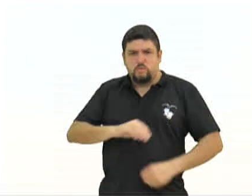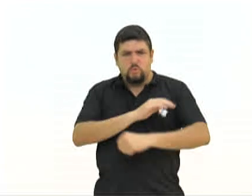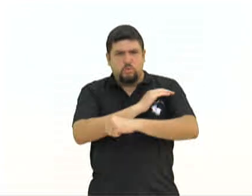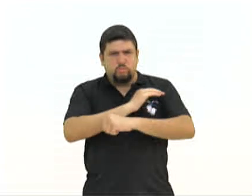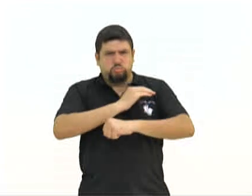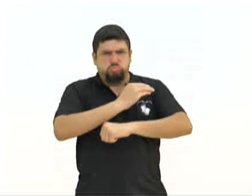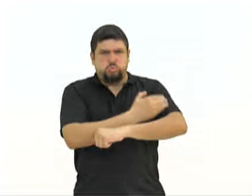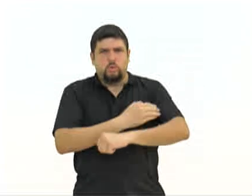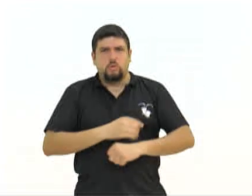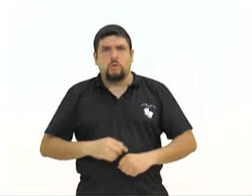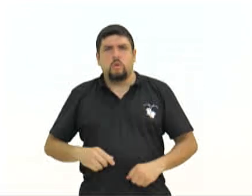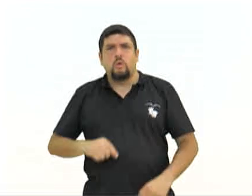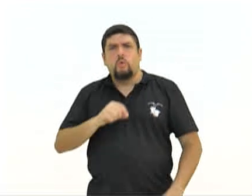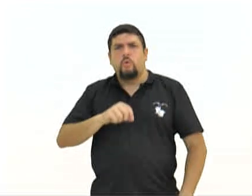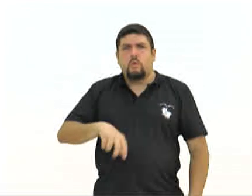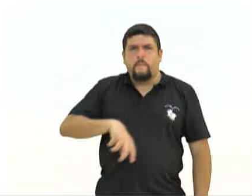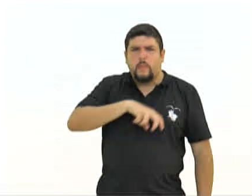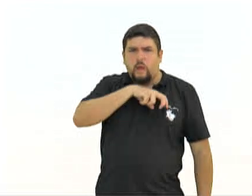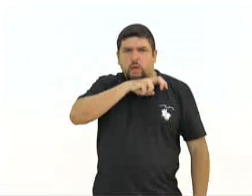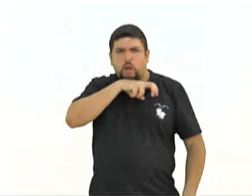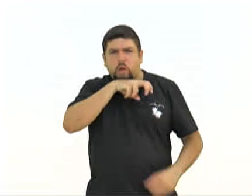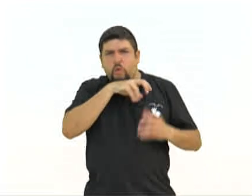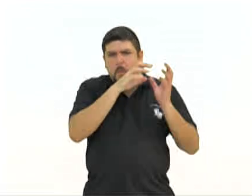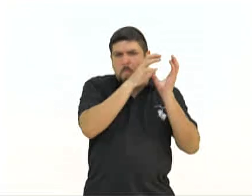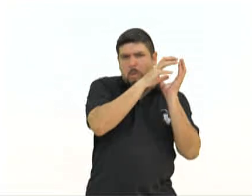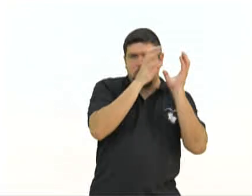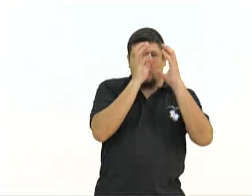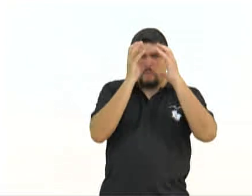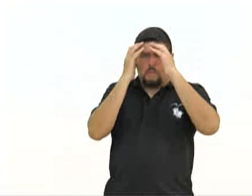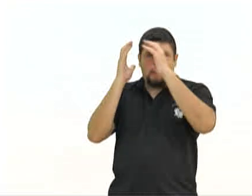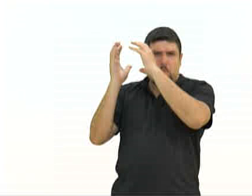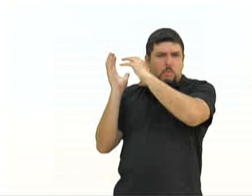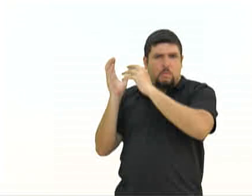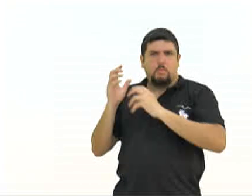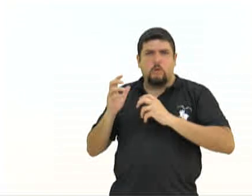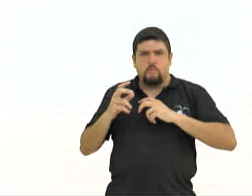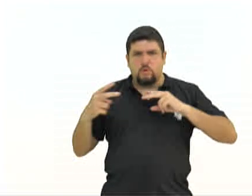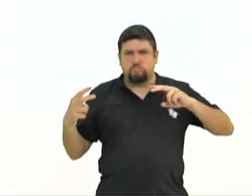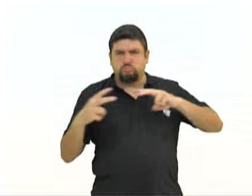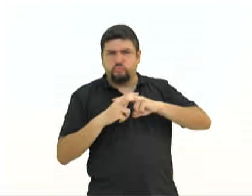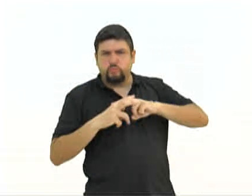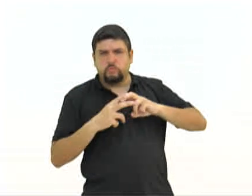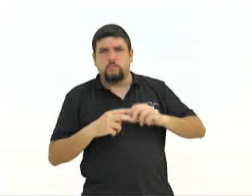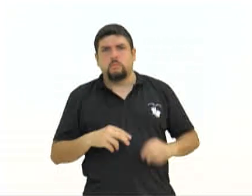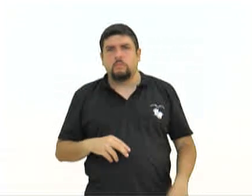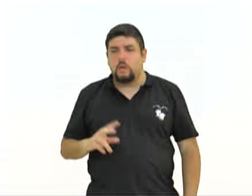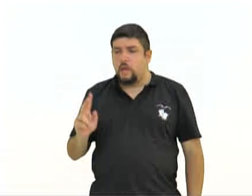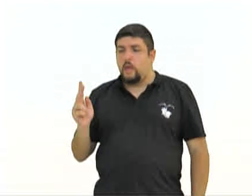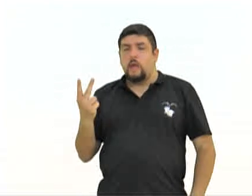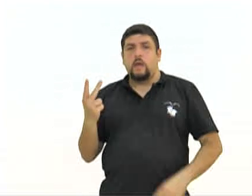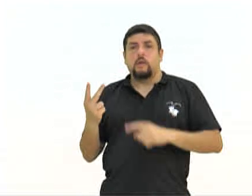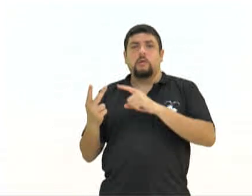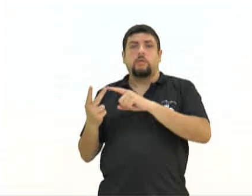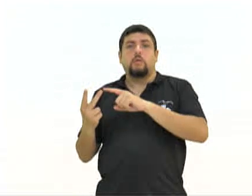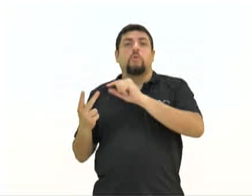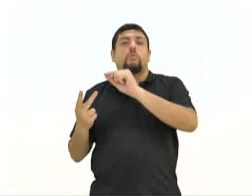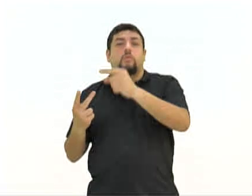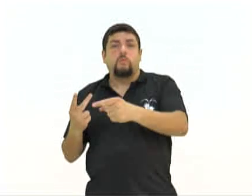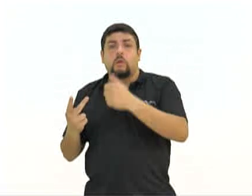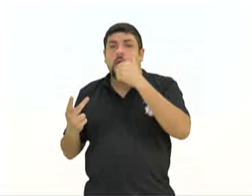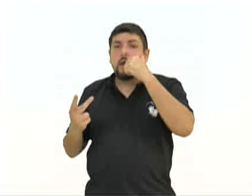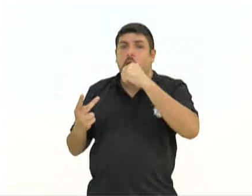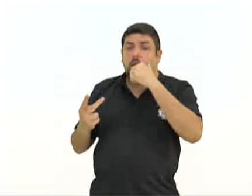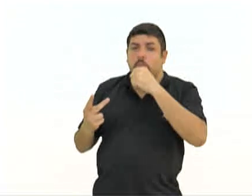uma serpente de várias cabeças. Na mitologia greco-romana, Hércules era filho de uma mortal